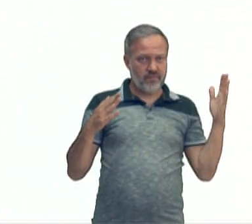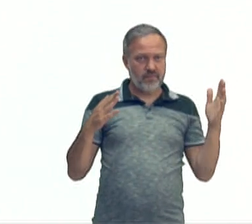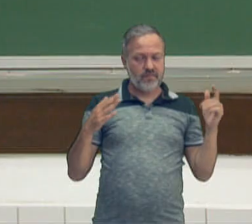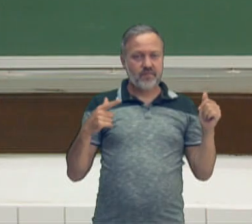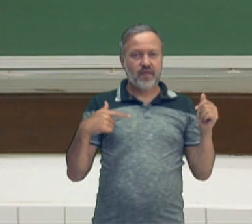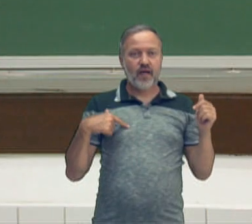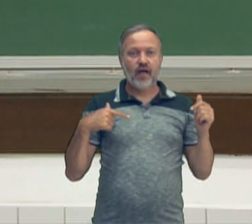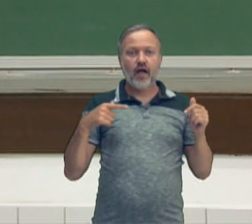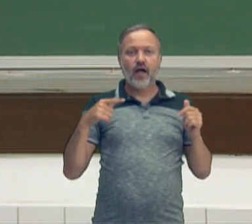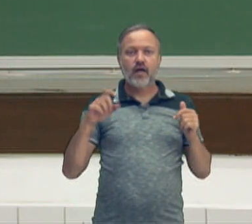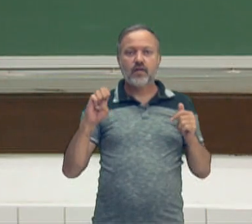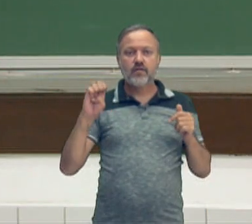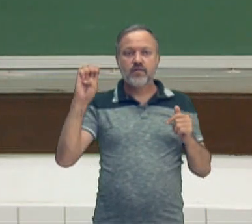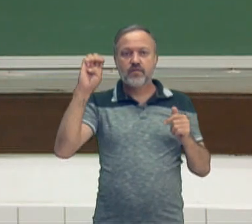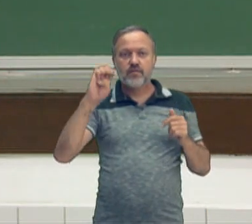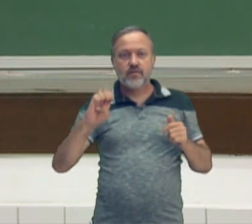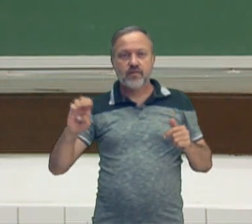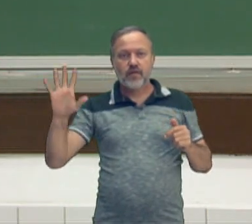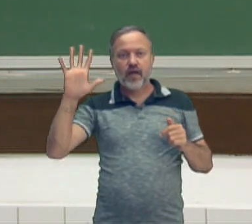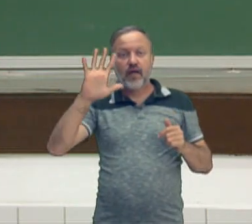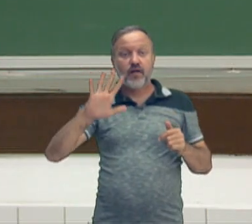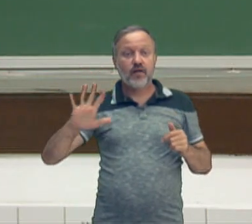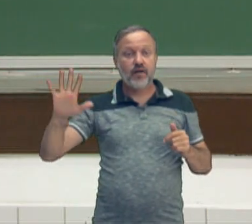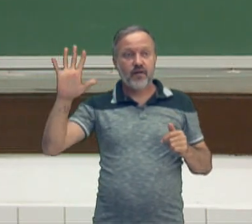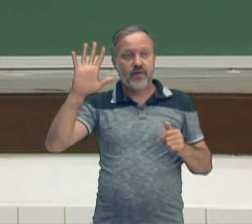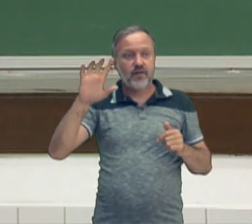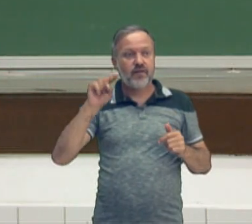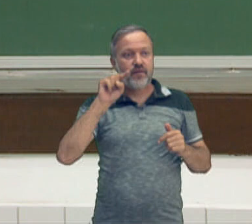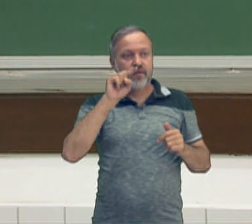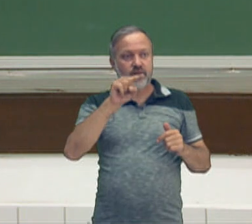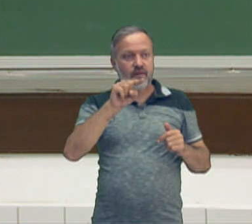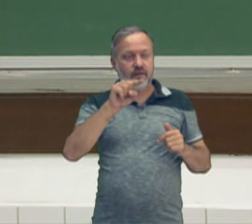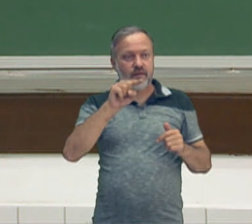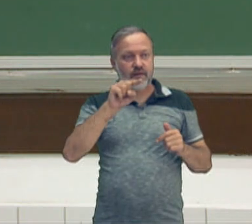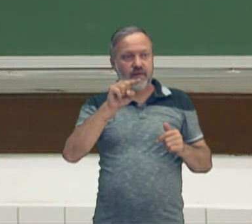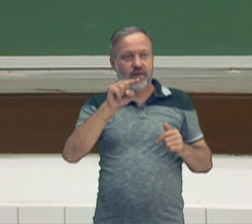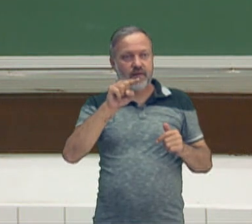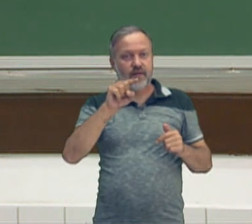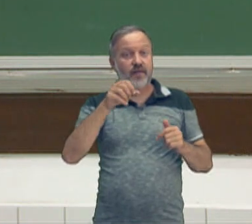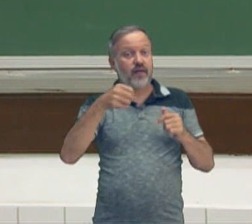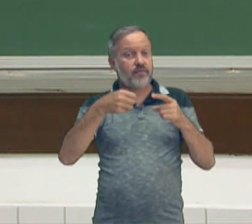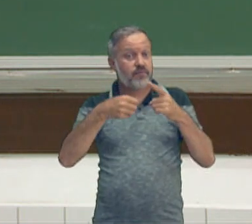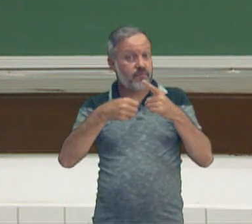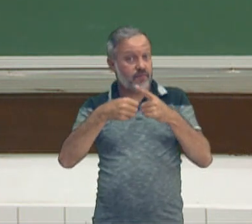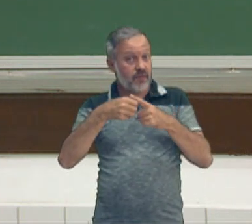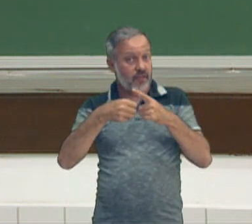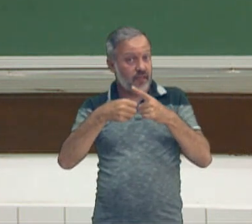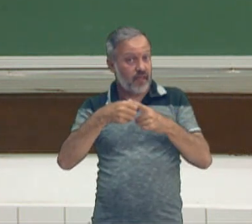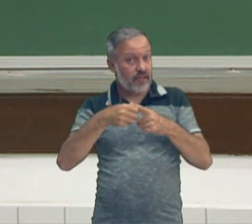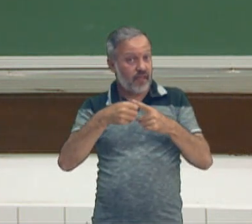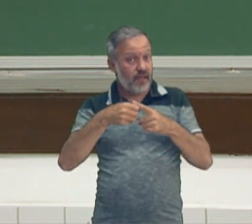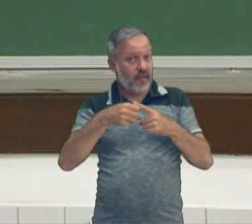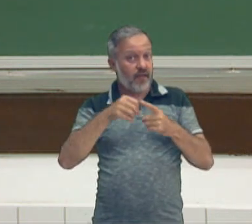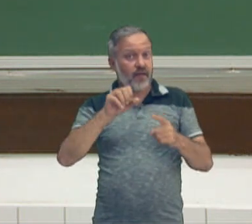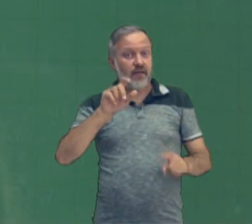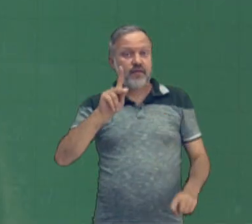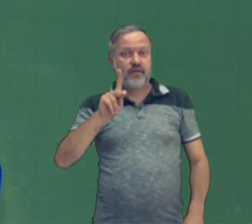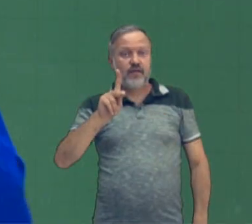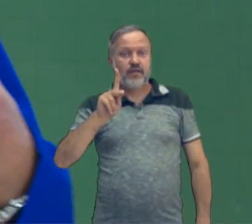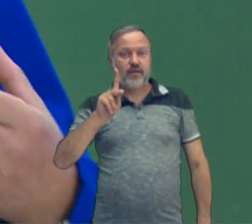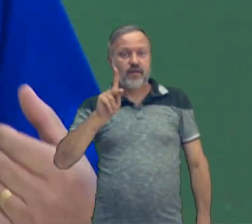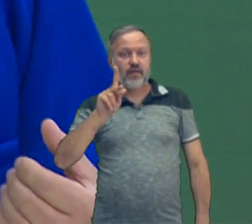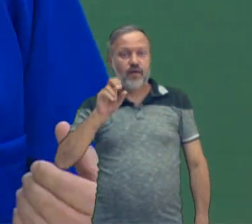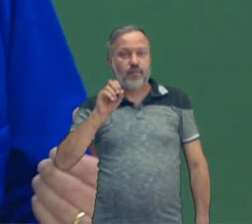europeu. E não é. Você acredita que isso aí é a cidade de Pomerode, Santa Catarina? Uma das cidades que